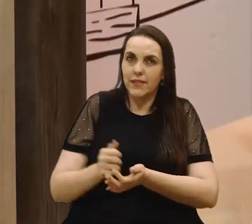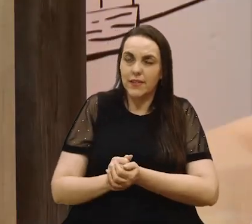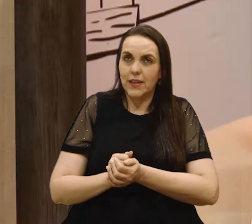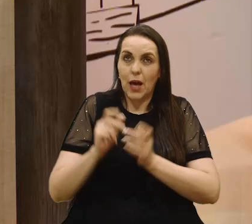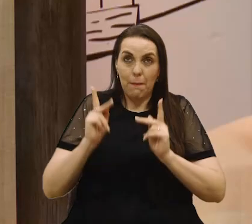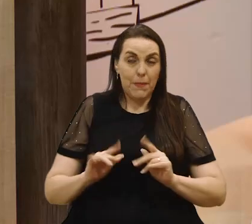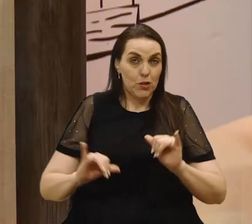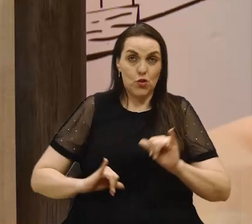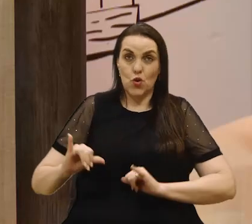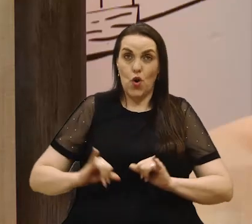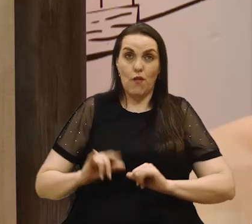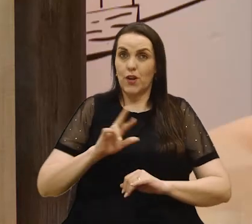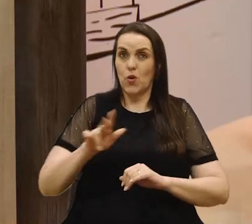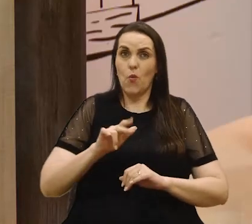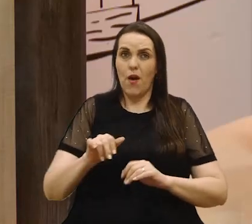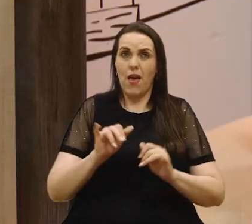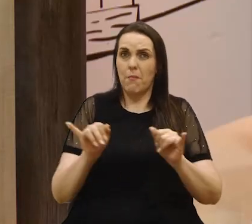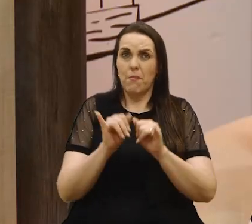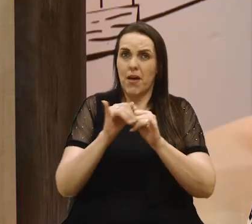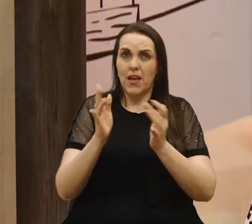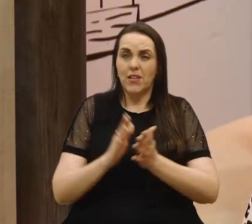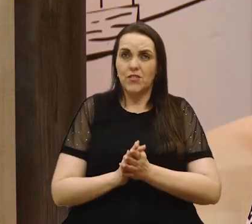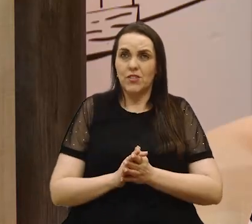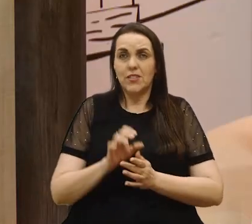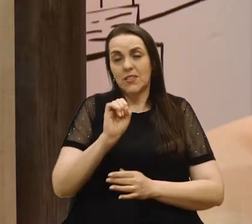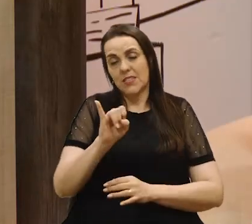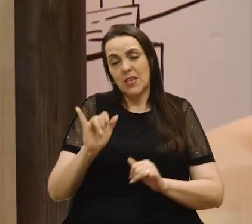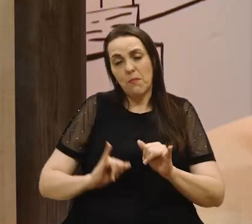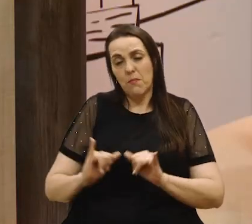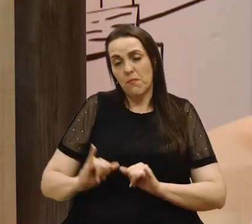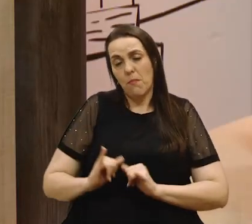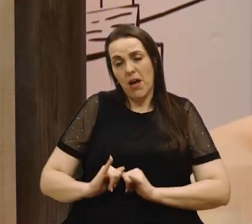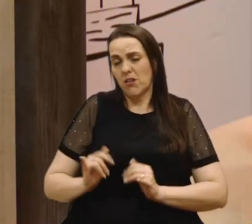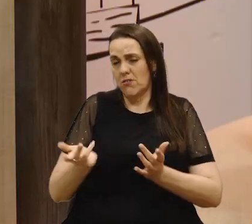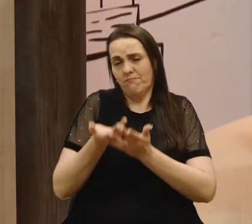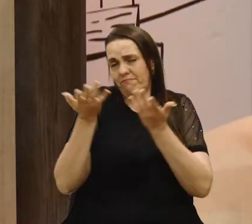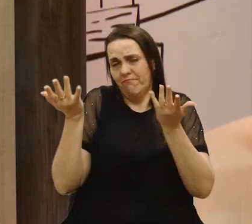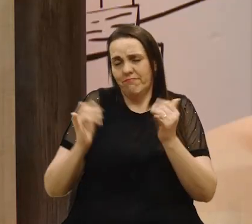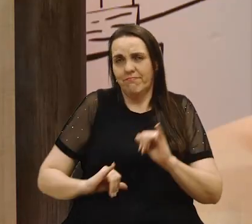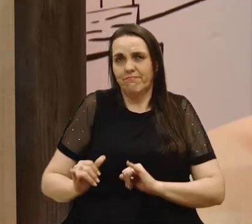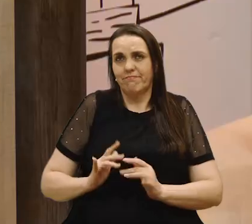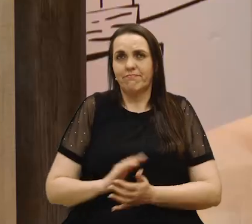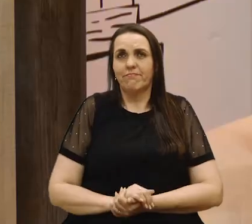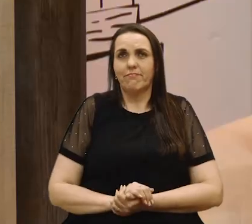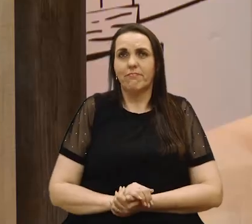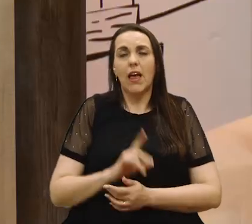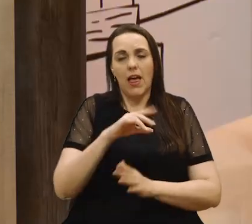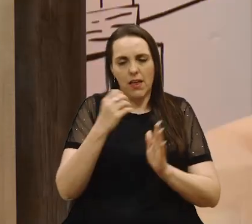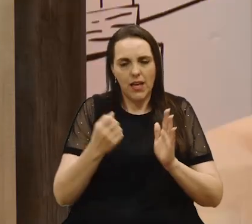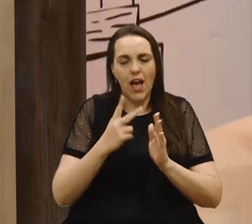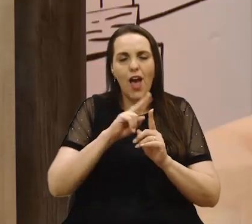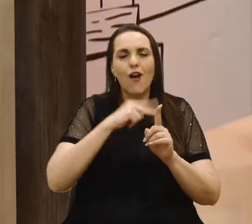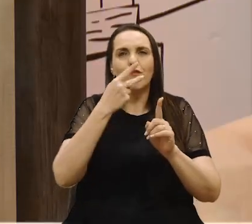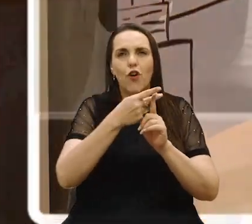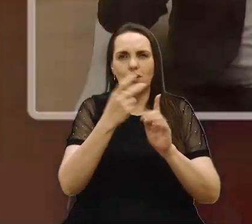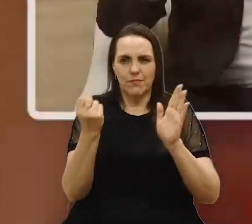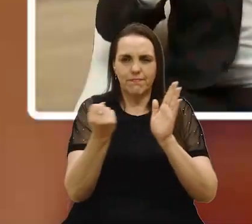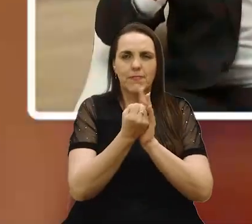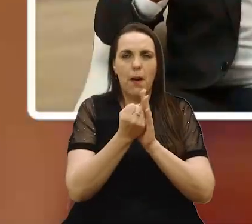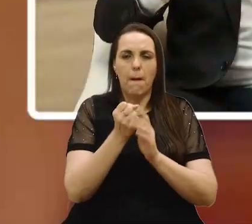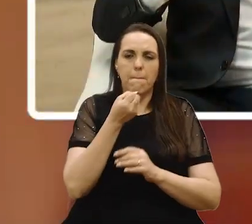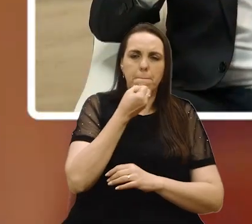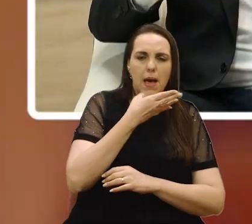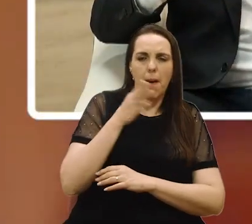quem? Para a pessoa que está em sofrimento, aquilo não é besteira. Se fosse besteira, ela não estava sofrendo. Sim, porque reforça o capital simbólico, né? Exatamente. Seja para o bem ou para o mal,